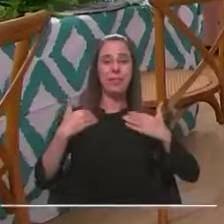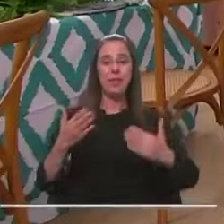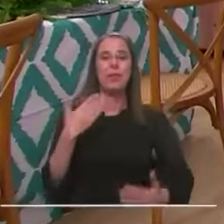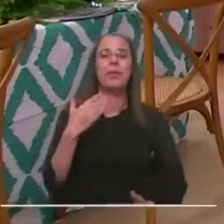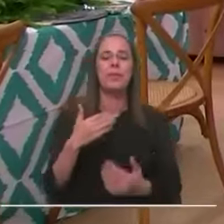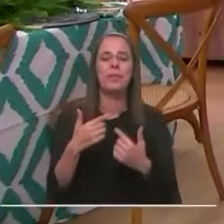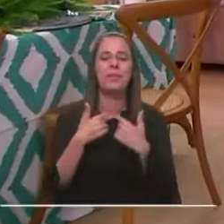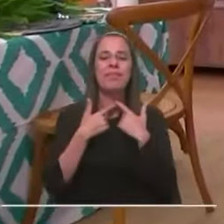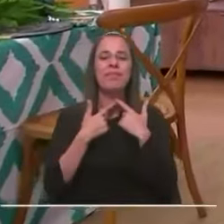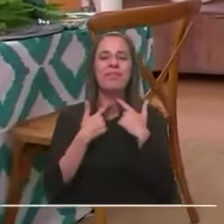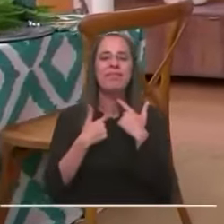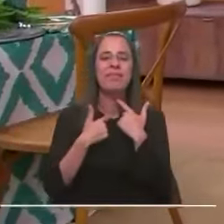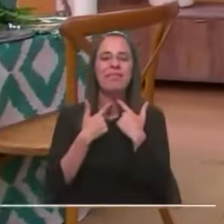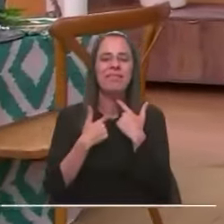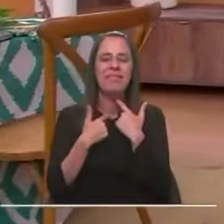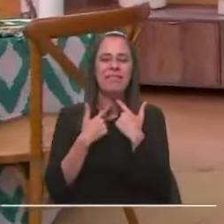Está a passar aqui agora.